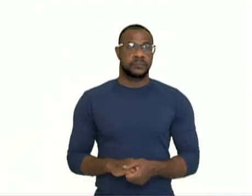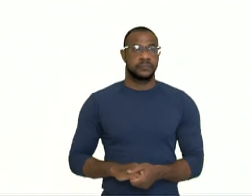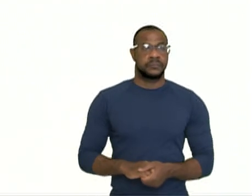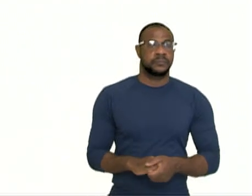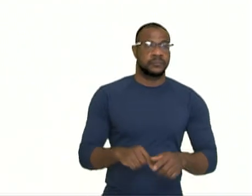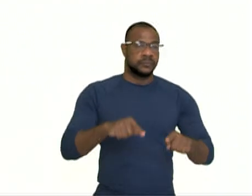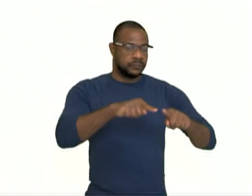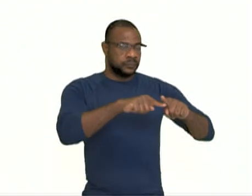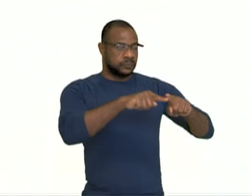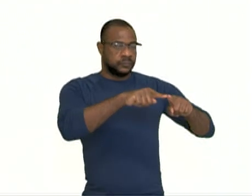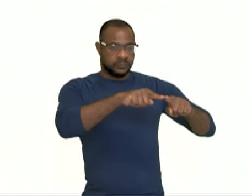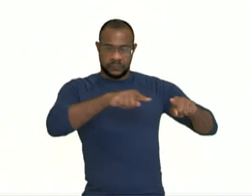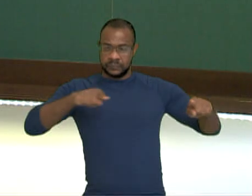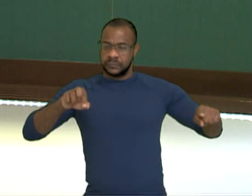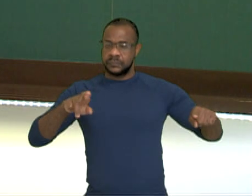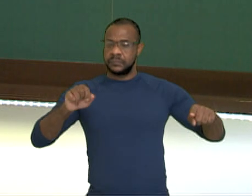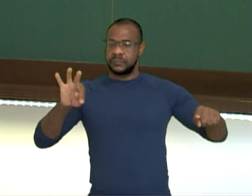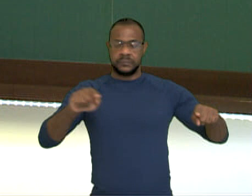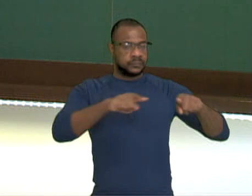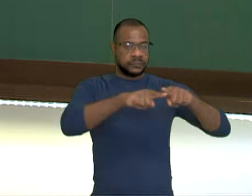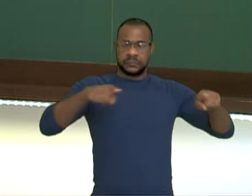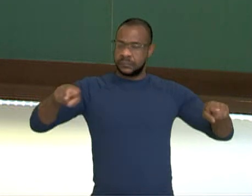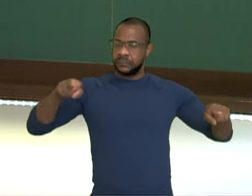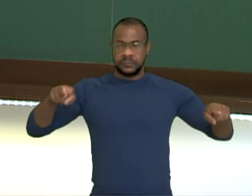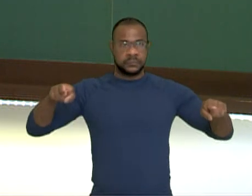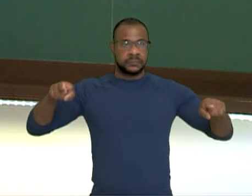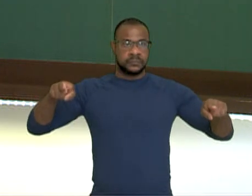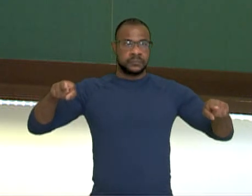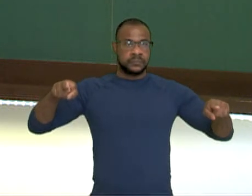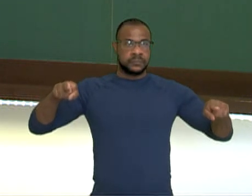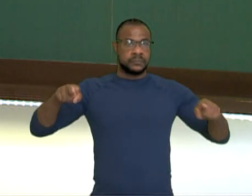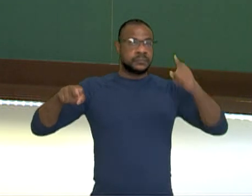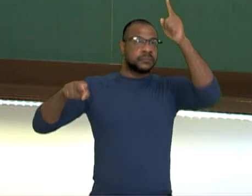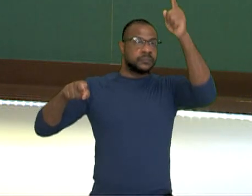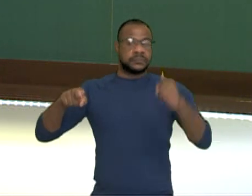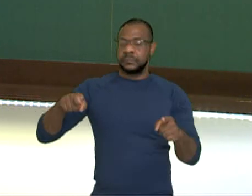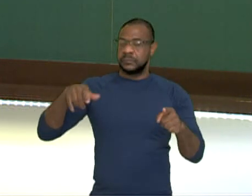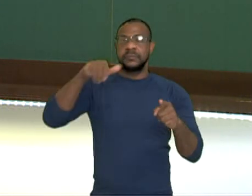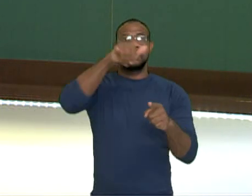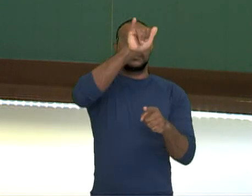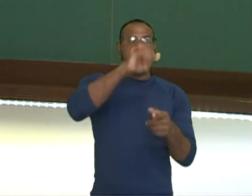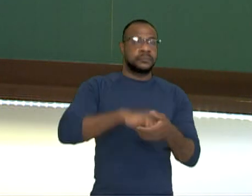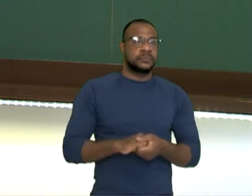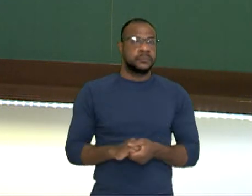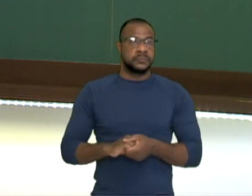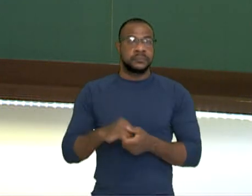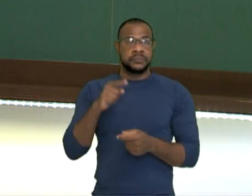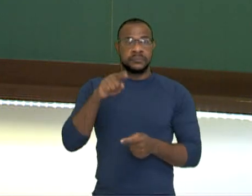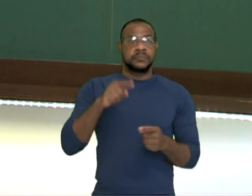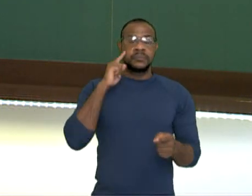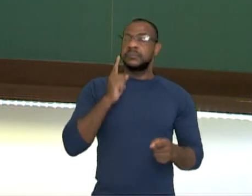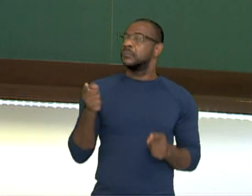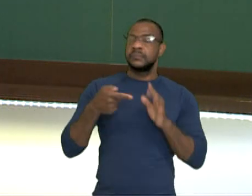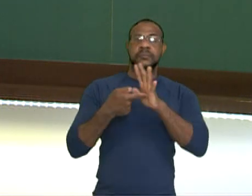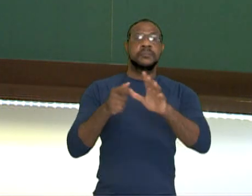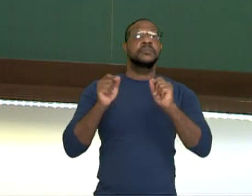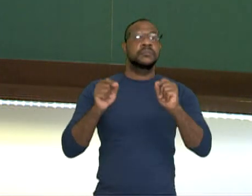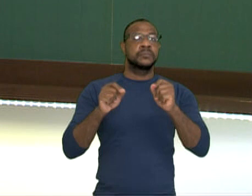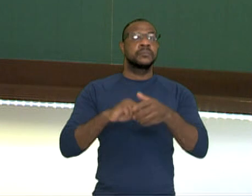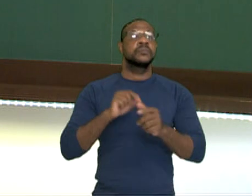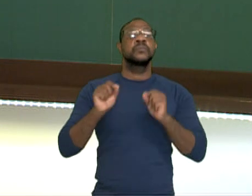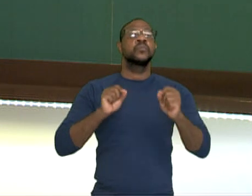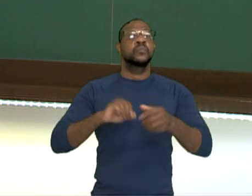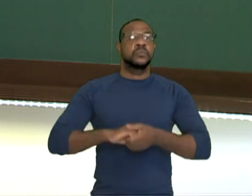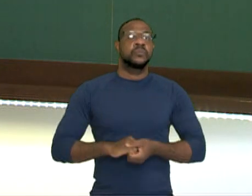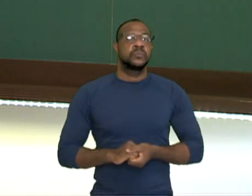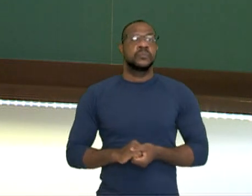mais é que as nossas retas no x e no y. Então, aqui no plano cartesiano está representada